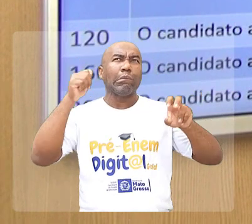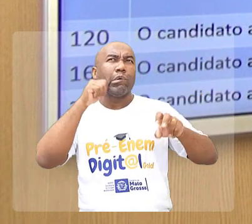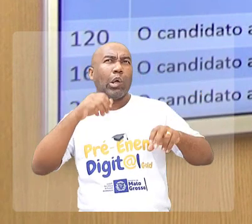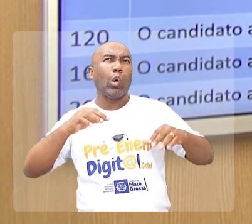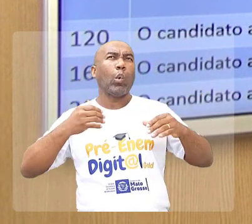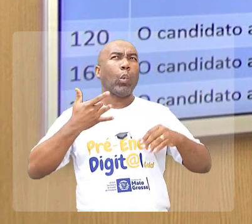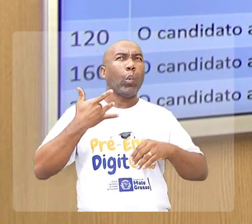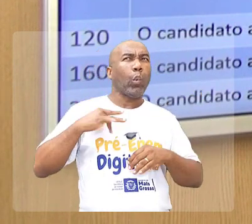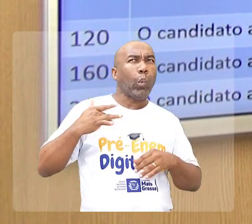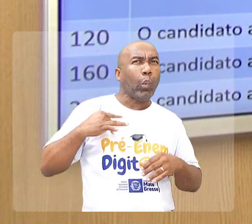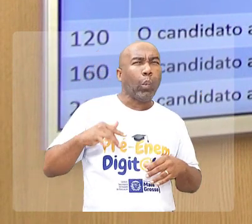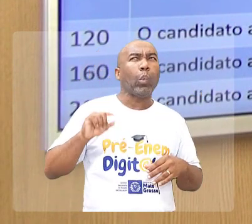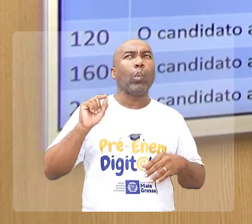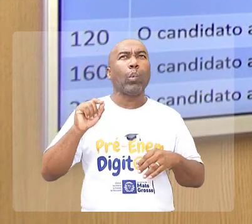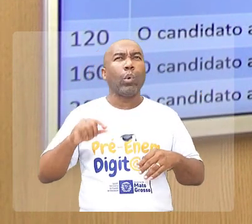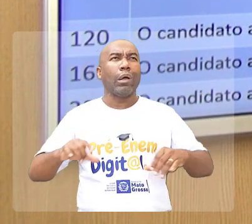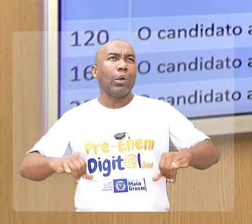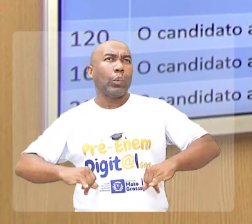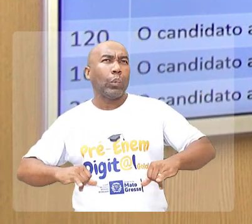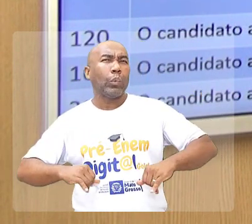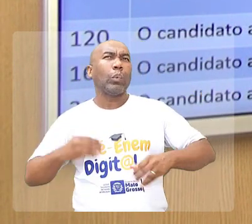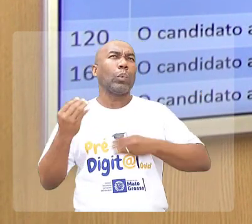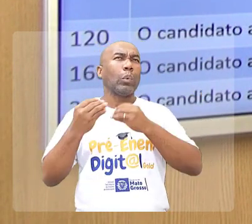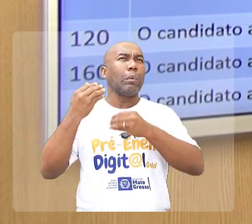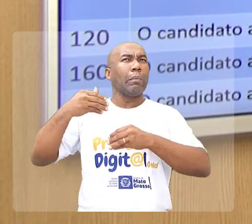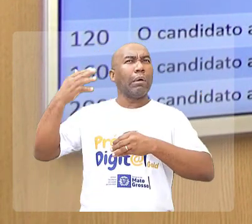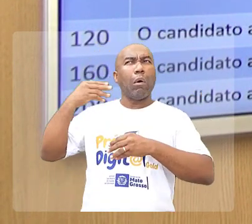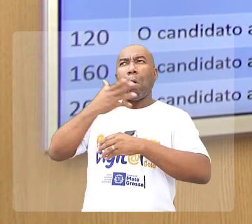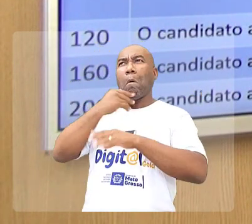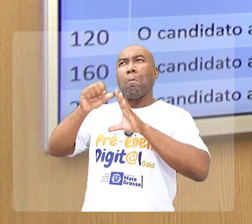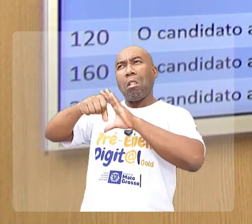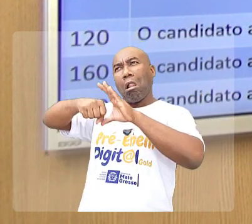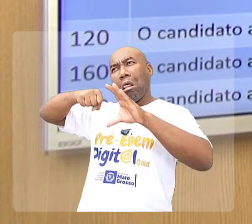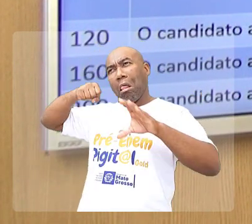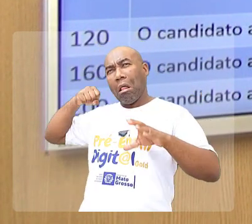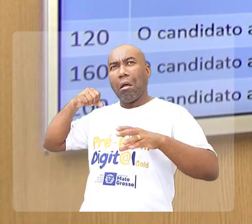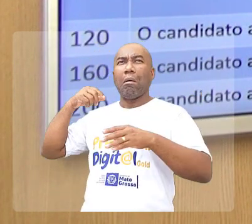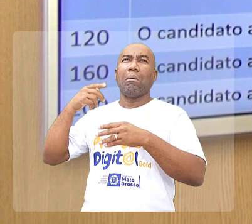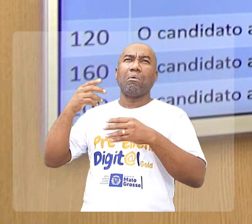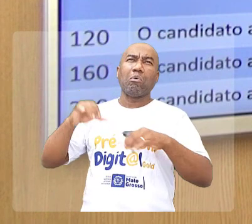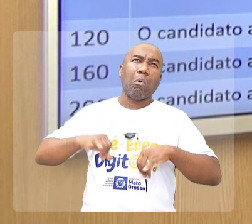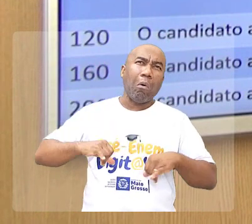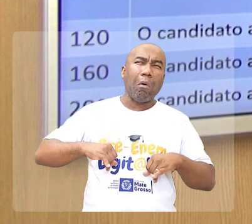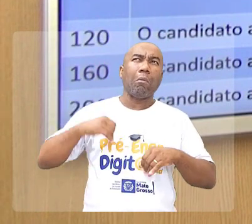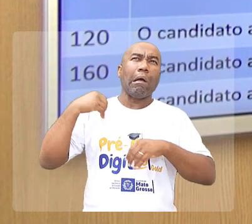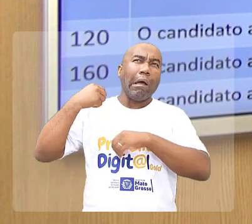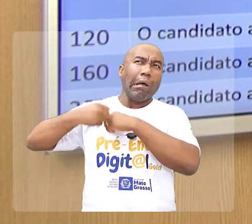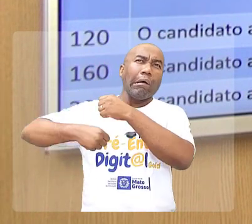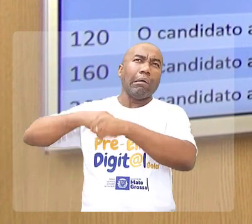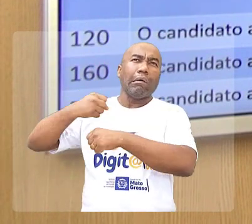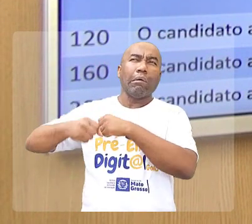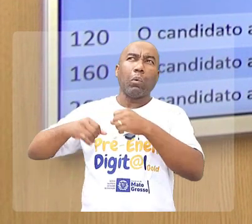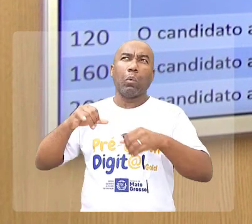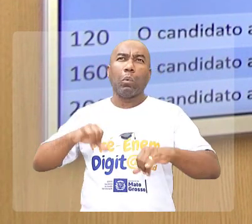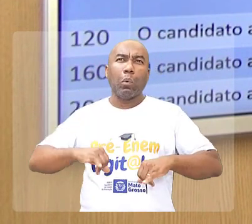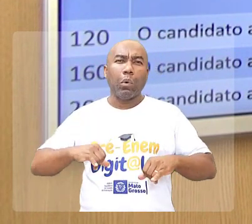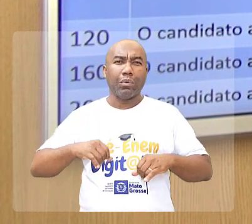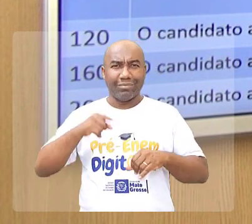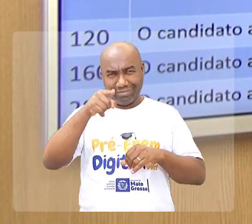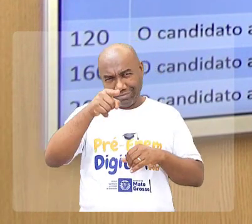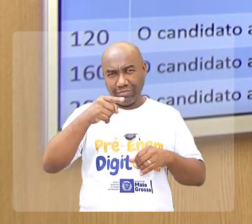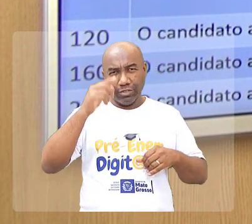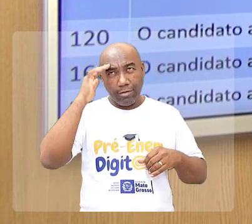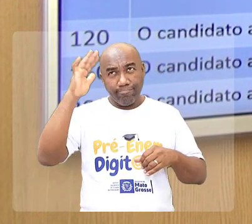violência? Não, ele tinha noção que a ideia do aluno ali na conclusão era apenas uma medida de